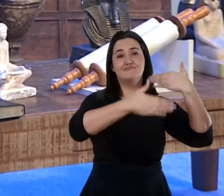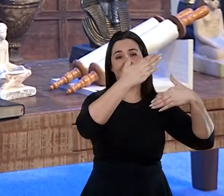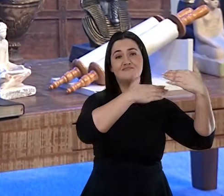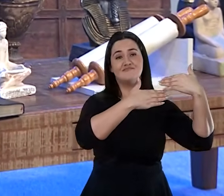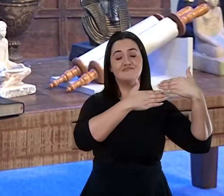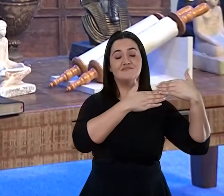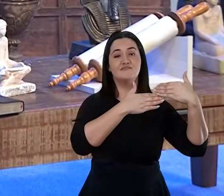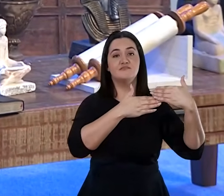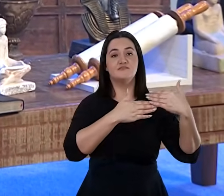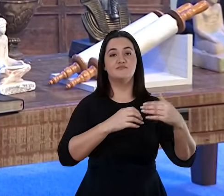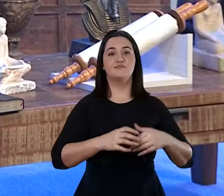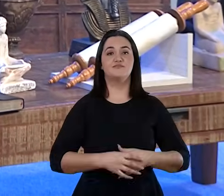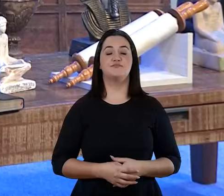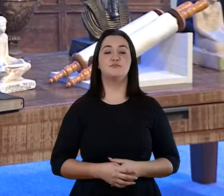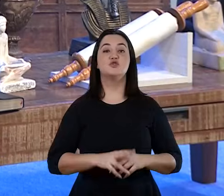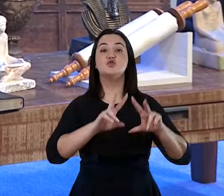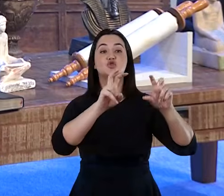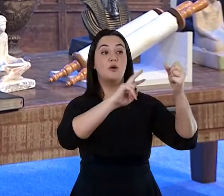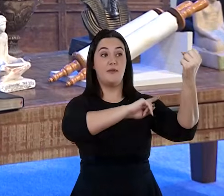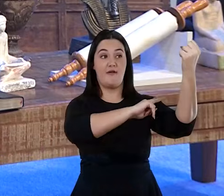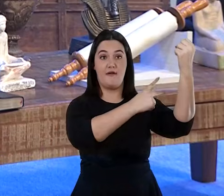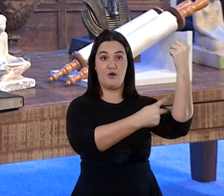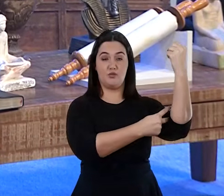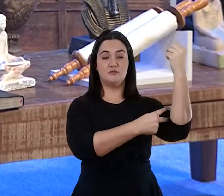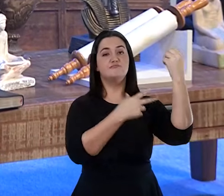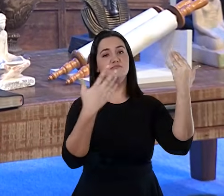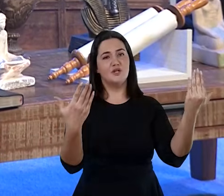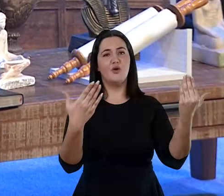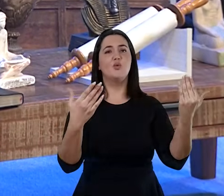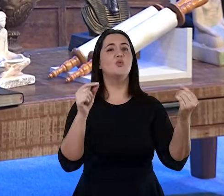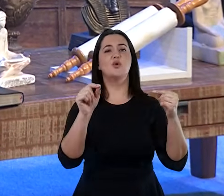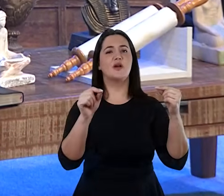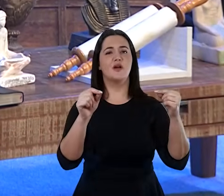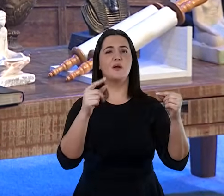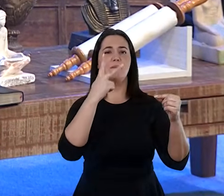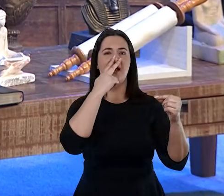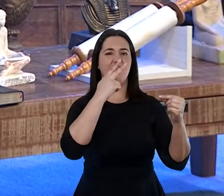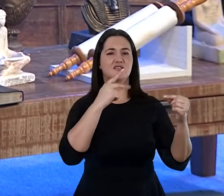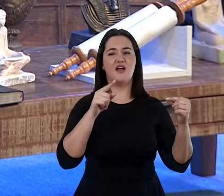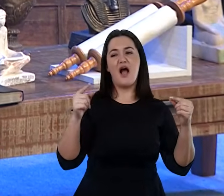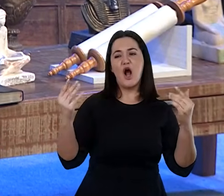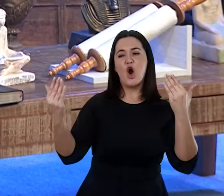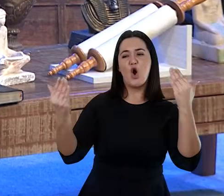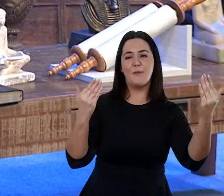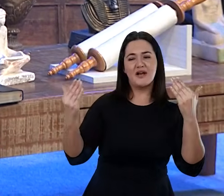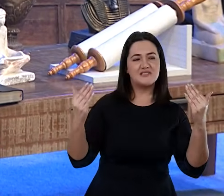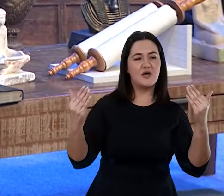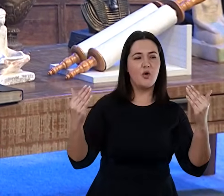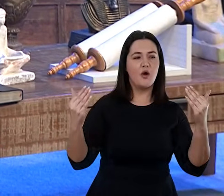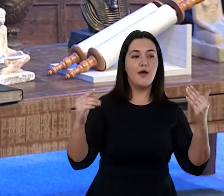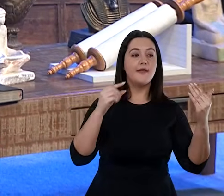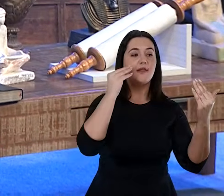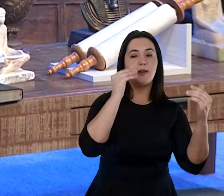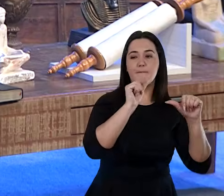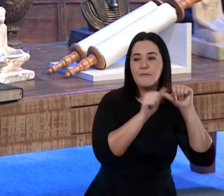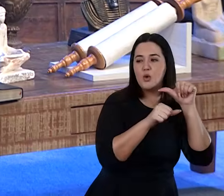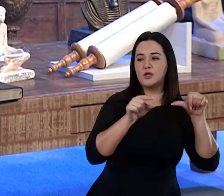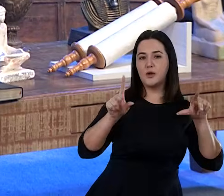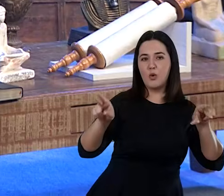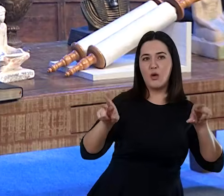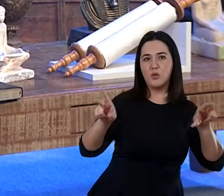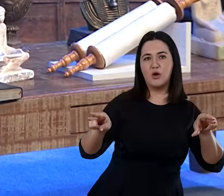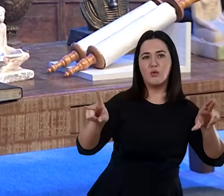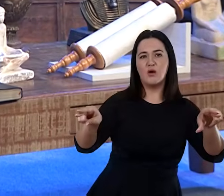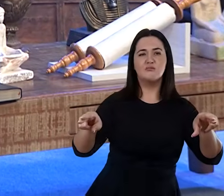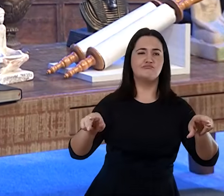renascentista sobre Hércules. Então isso cria, no mínimo, ligações forçadas e artificiais que não são